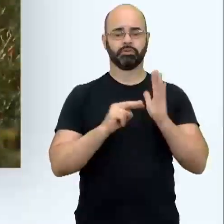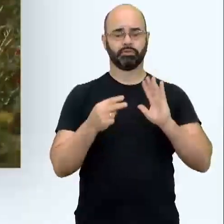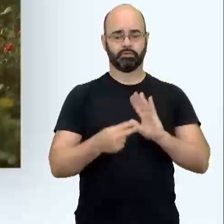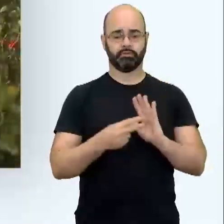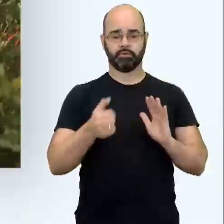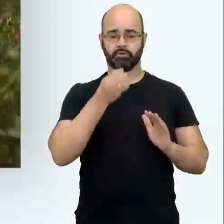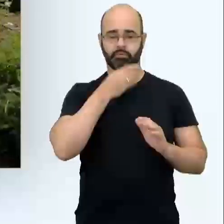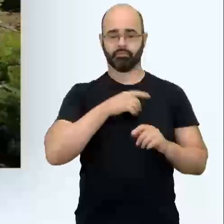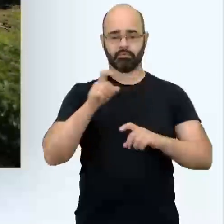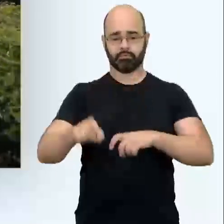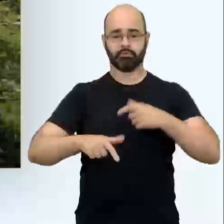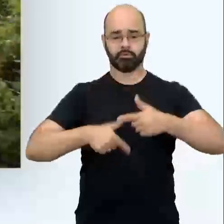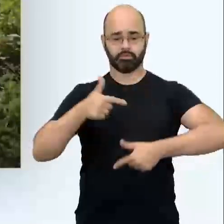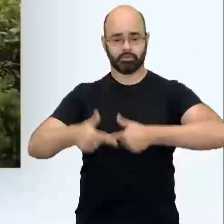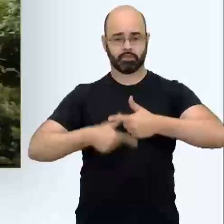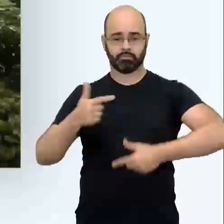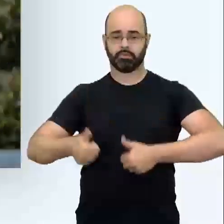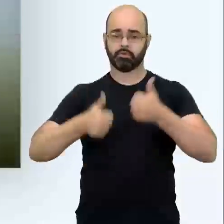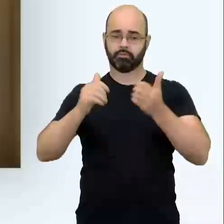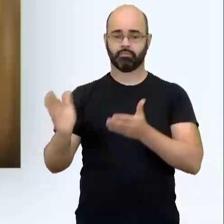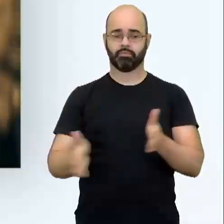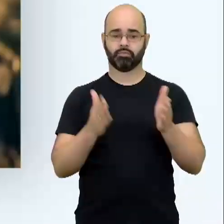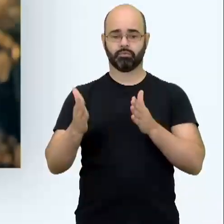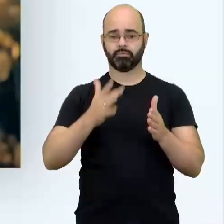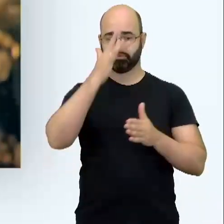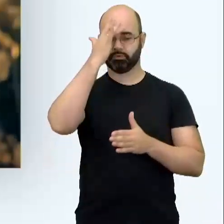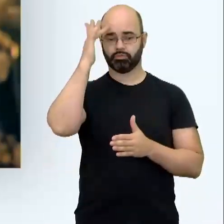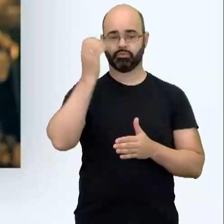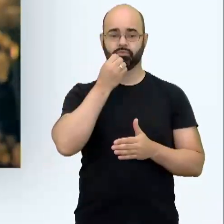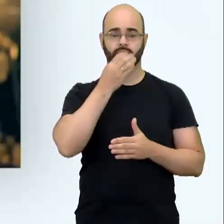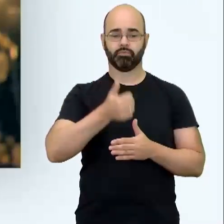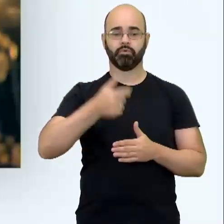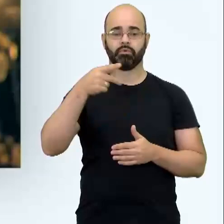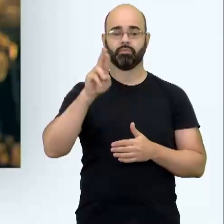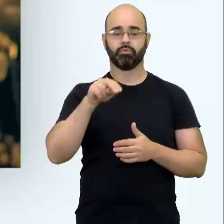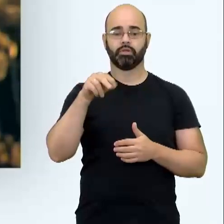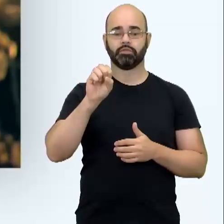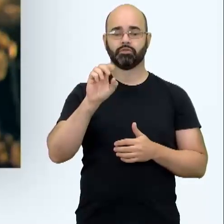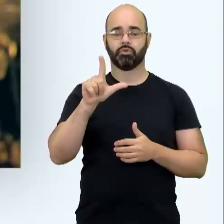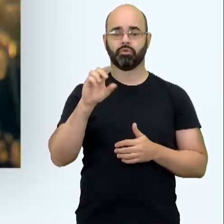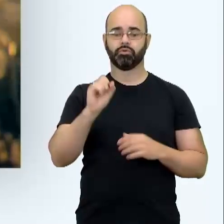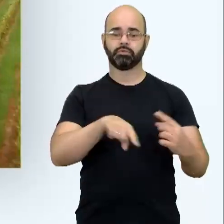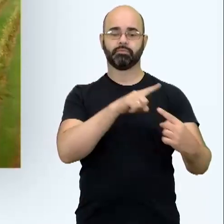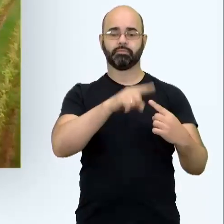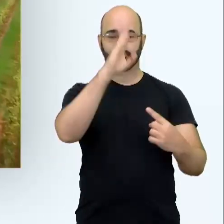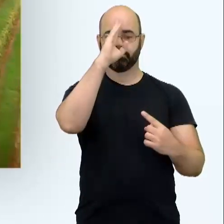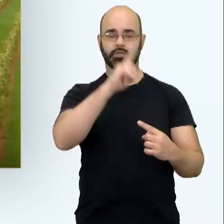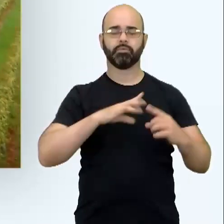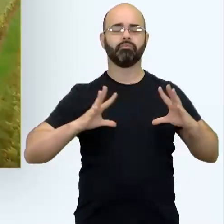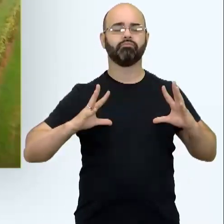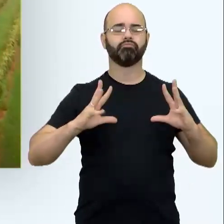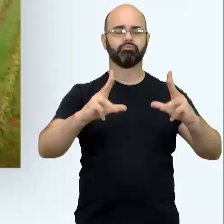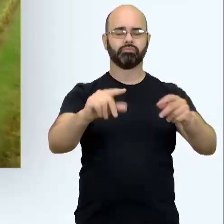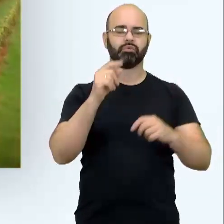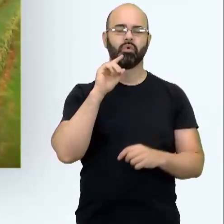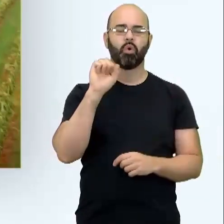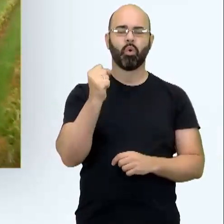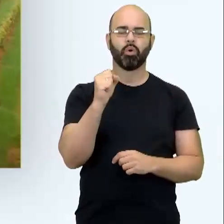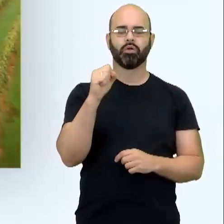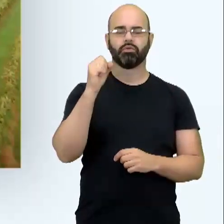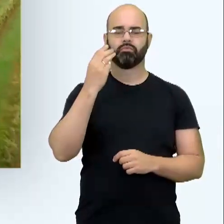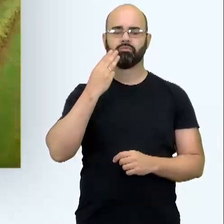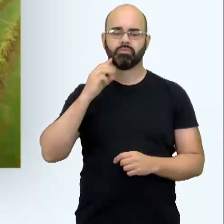de crédito e de seguro para o produtor rural. A meta do Pronasolos é realizar o mapeamento de 8,2